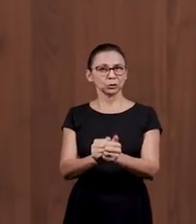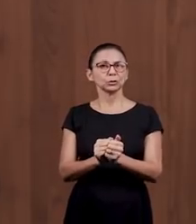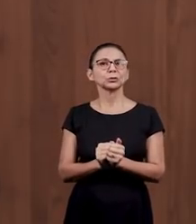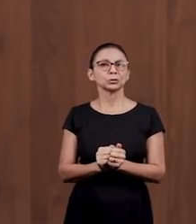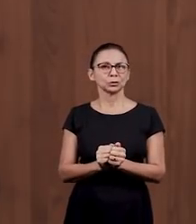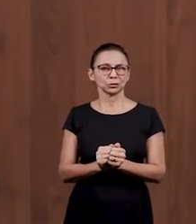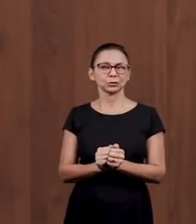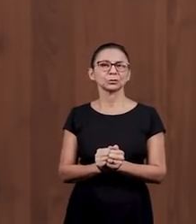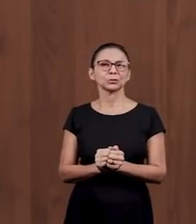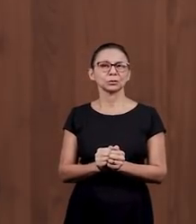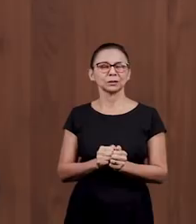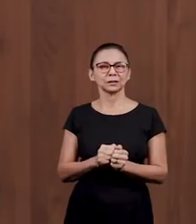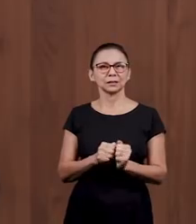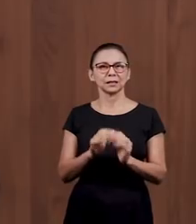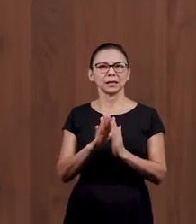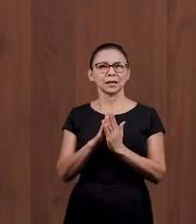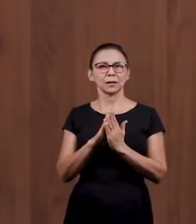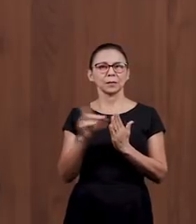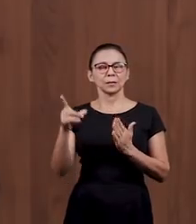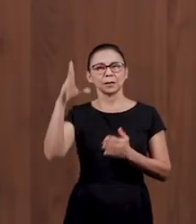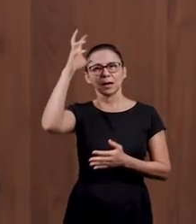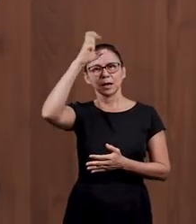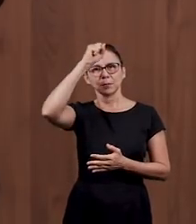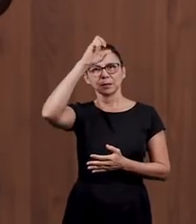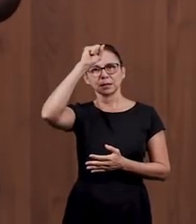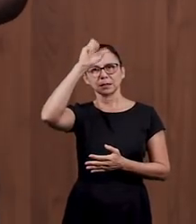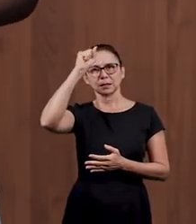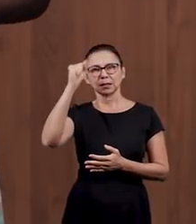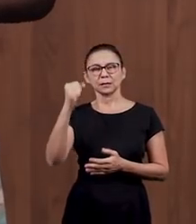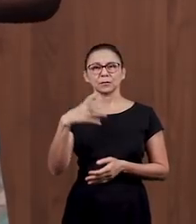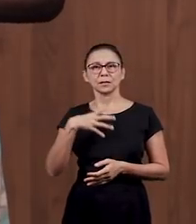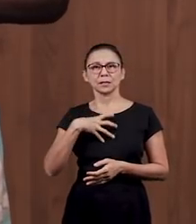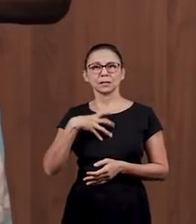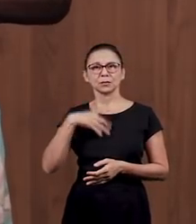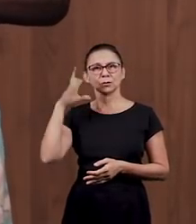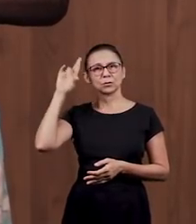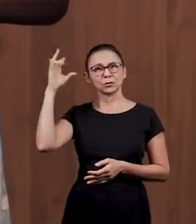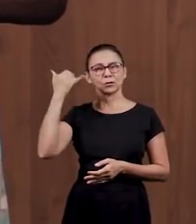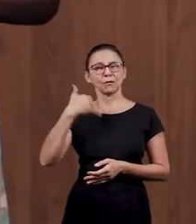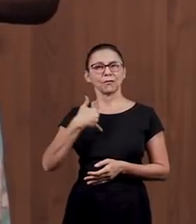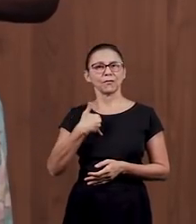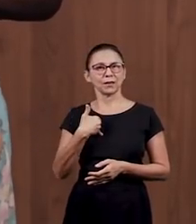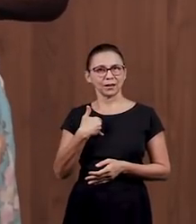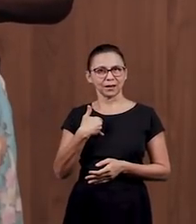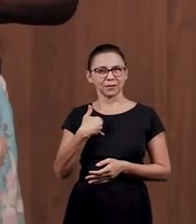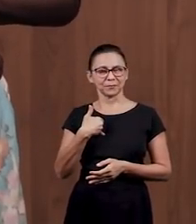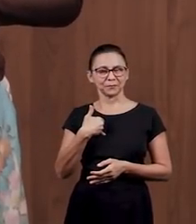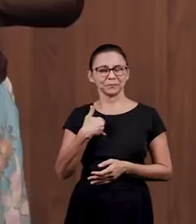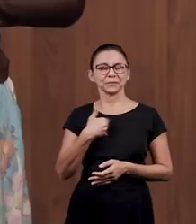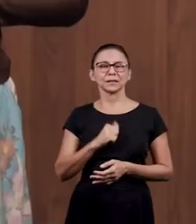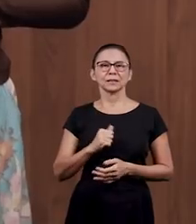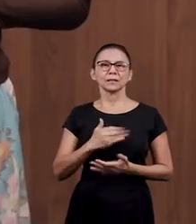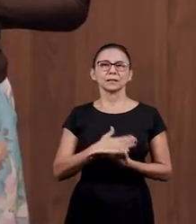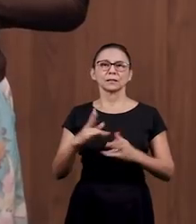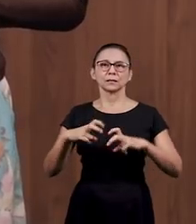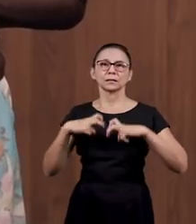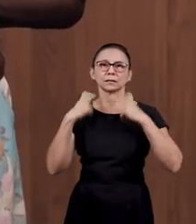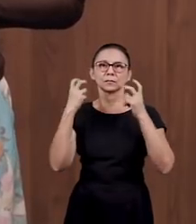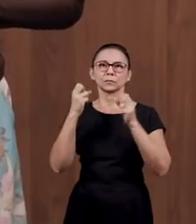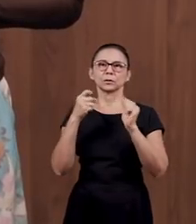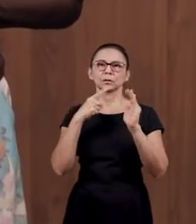do Senhor, aprendendo a palavra de Deus e crescendo diante do Senhor. Nós vamos começar clamando